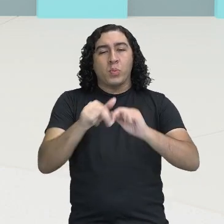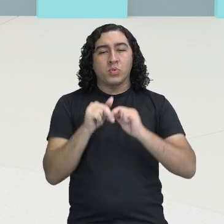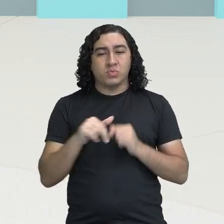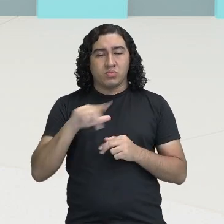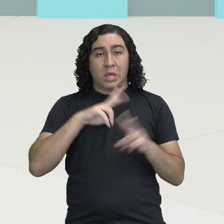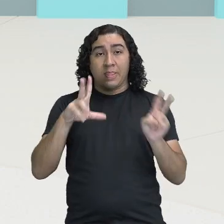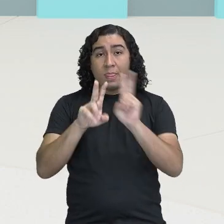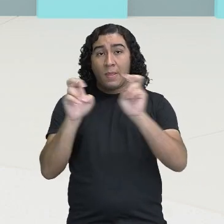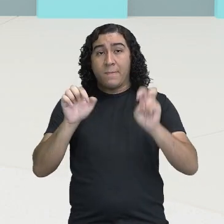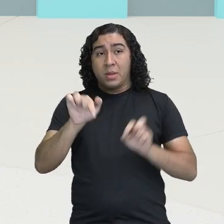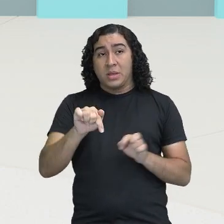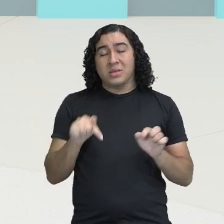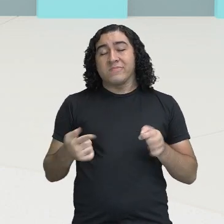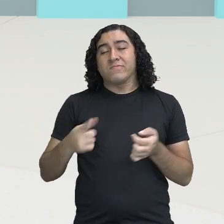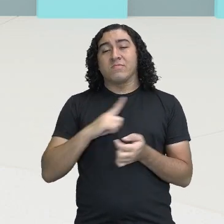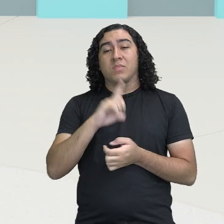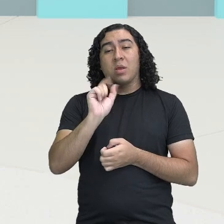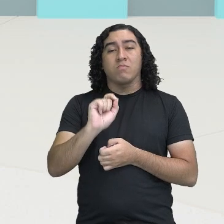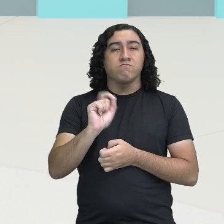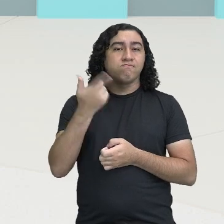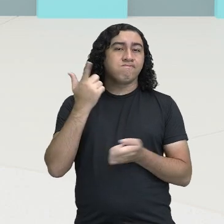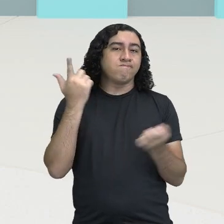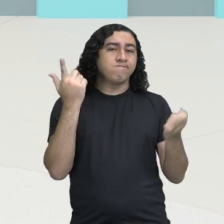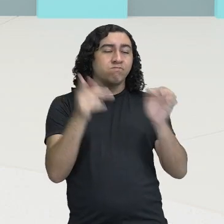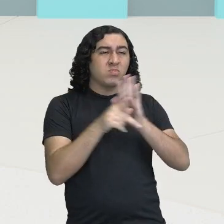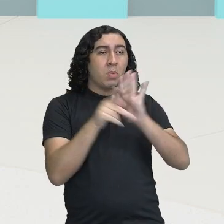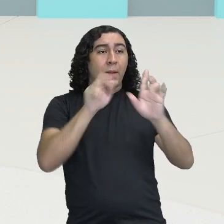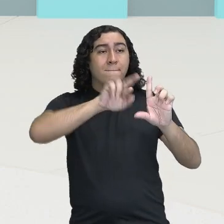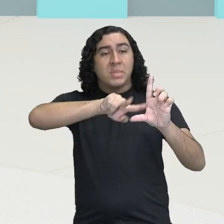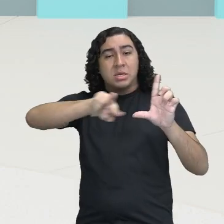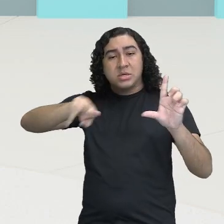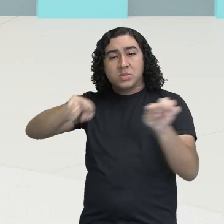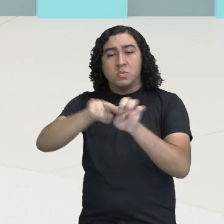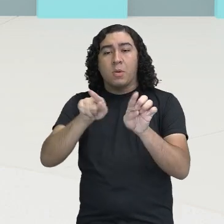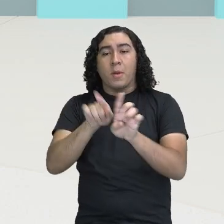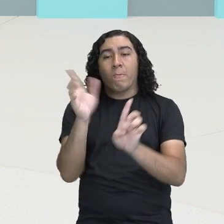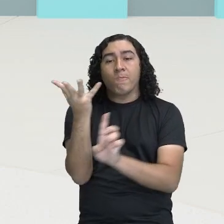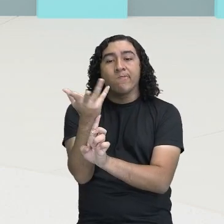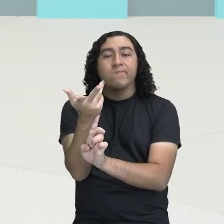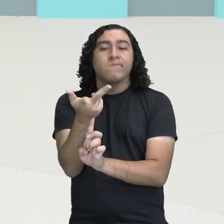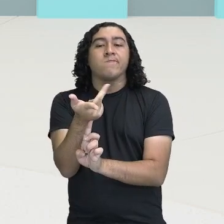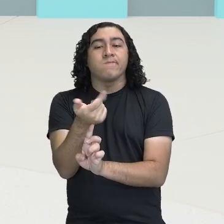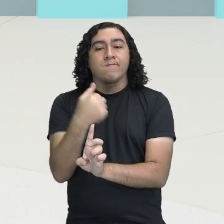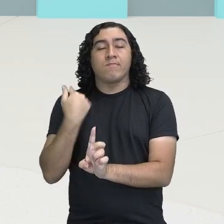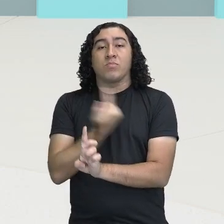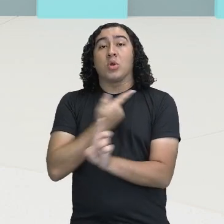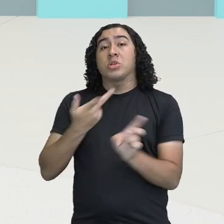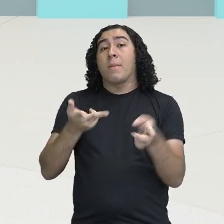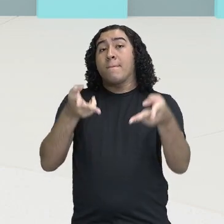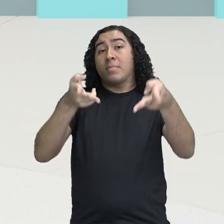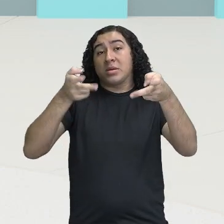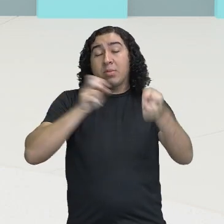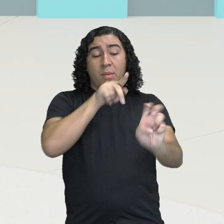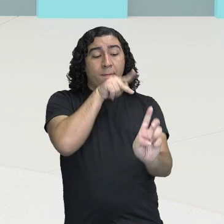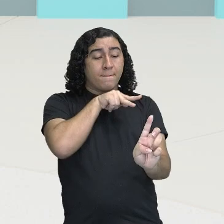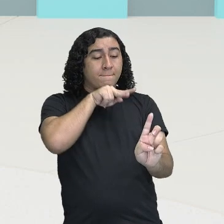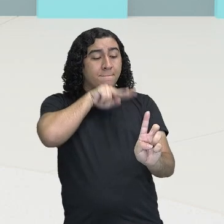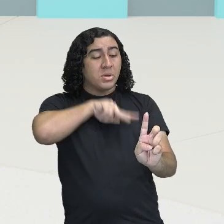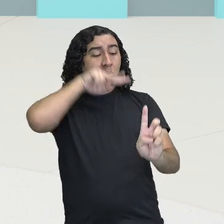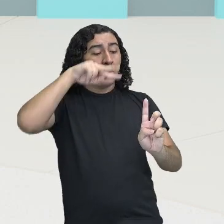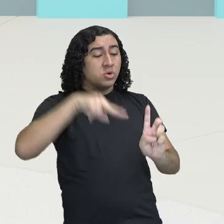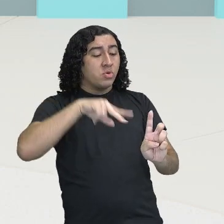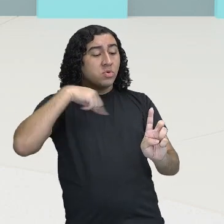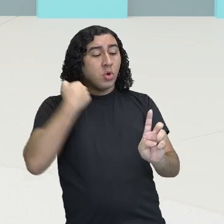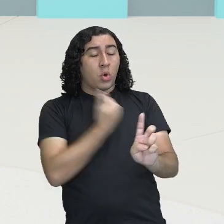ferramentas digitais, falar de mídia e falar de arte é também voltar o nosso olhar para a necessidade